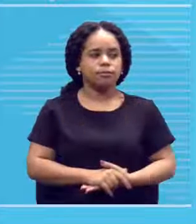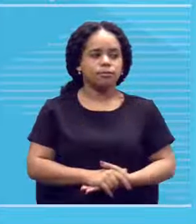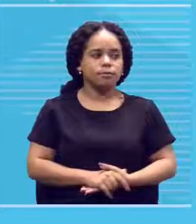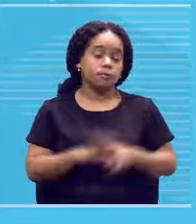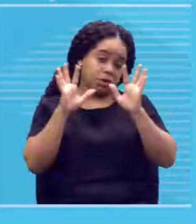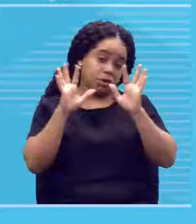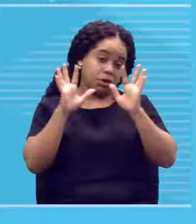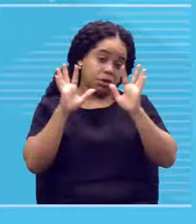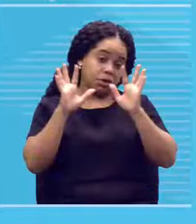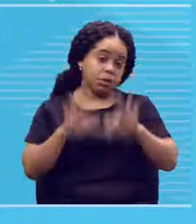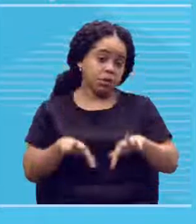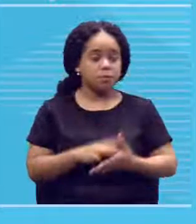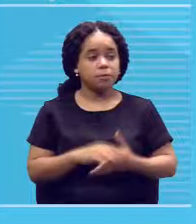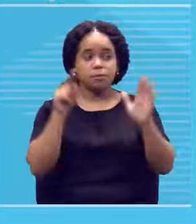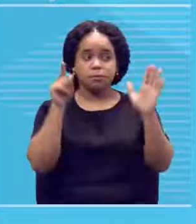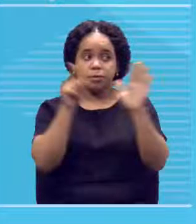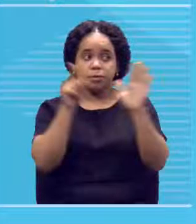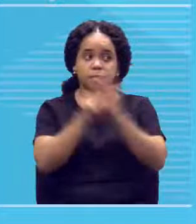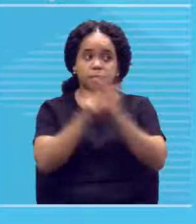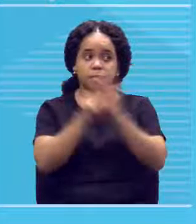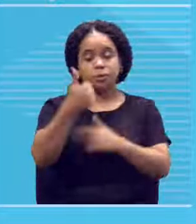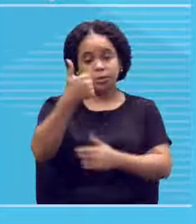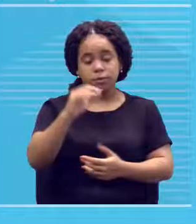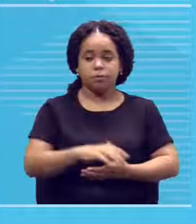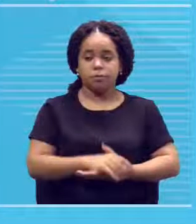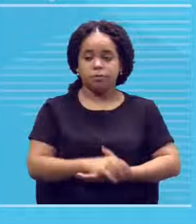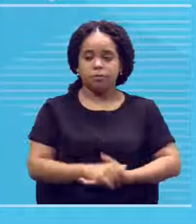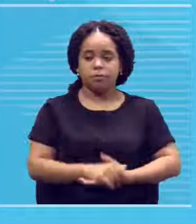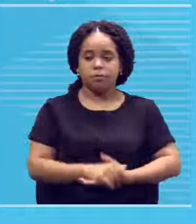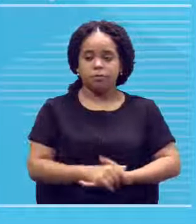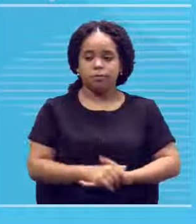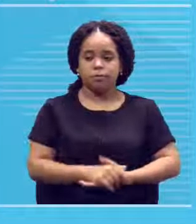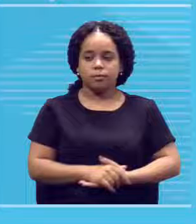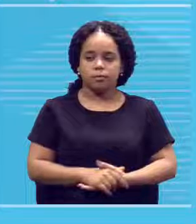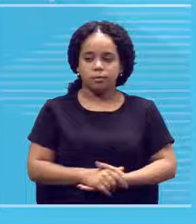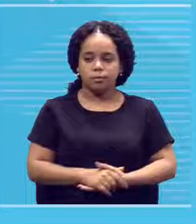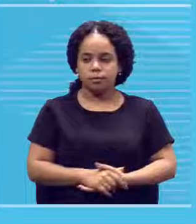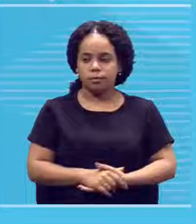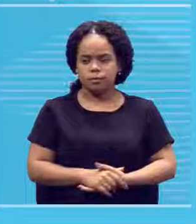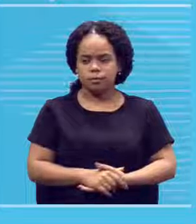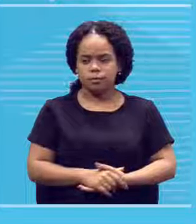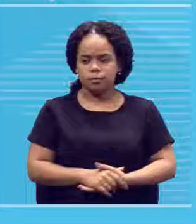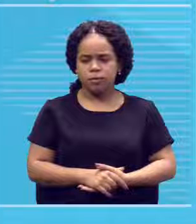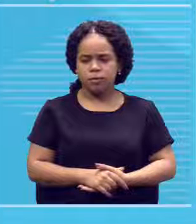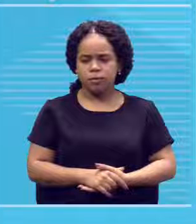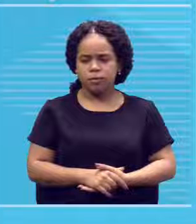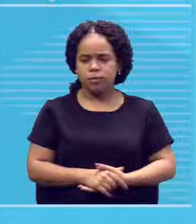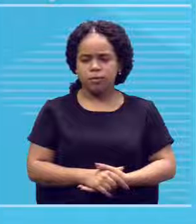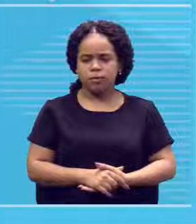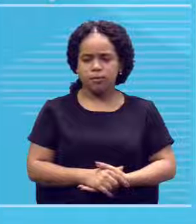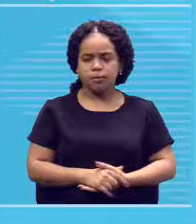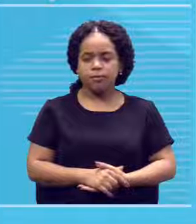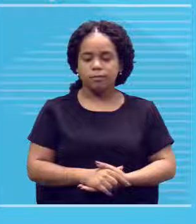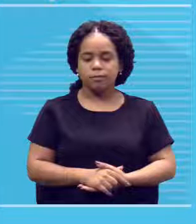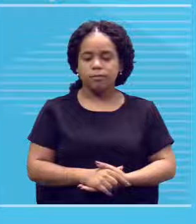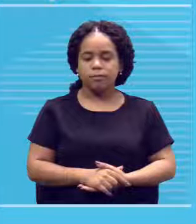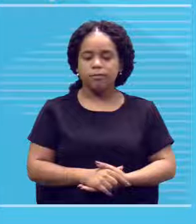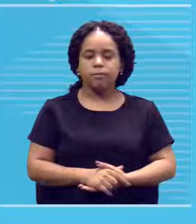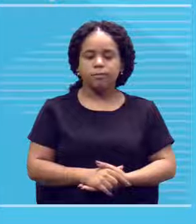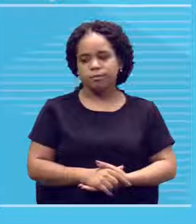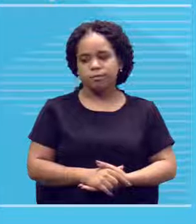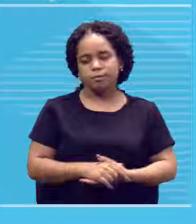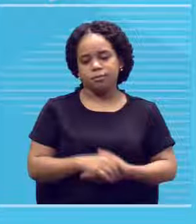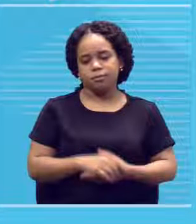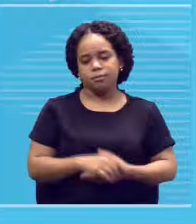já acabou a questão de número 10 já acabou a questão de número 10 não foi